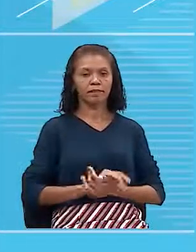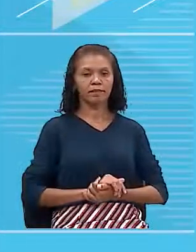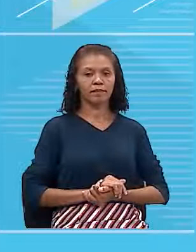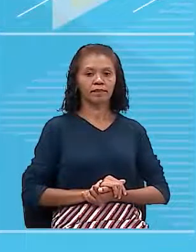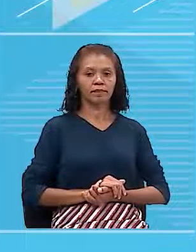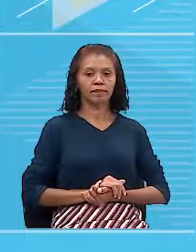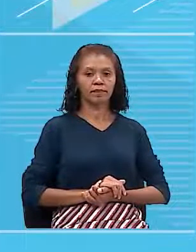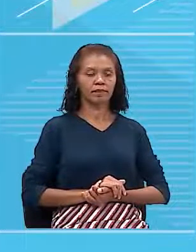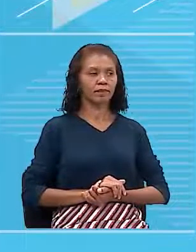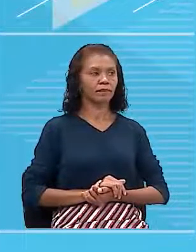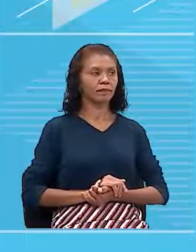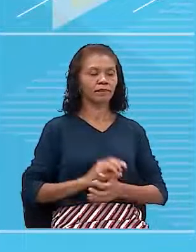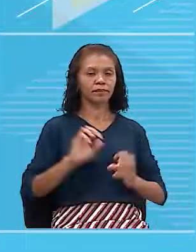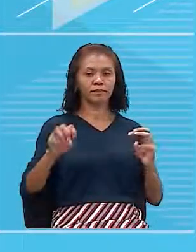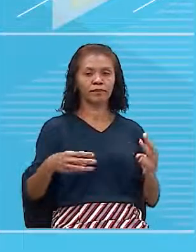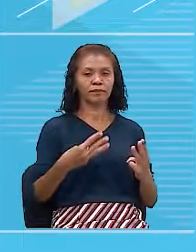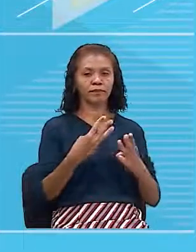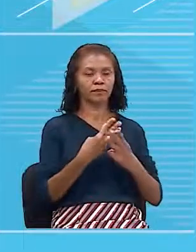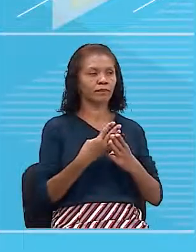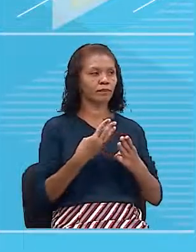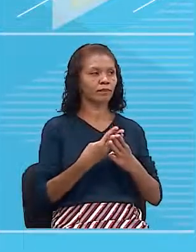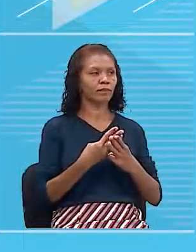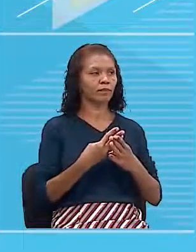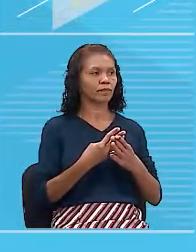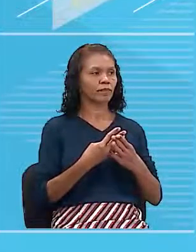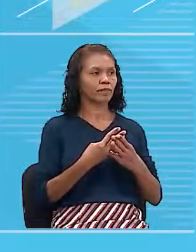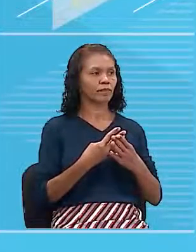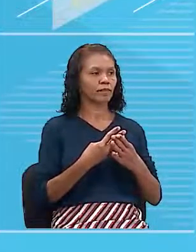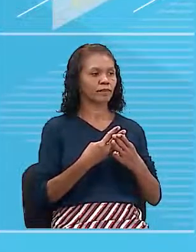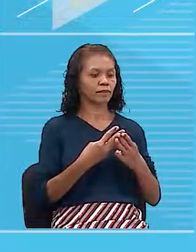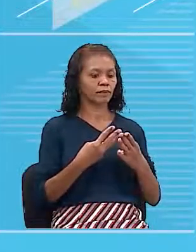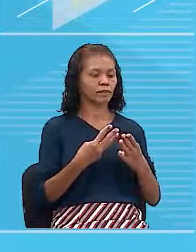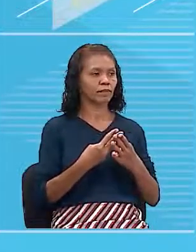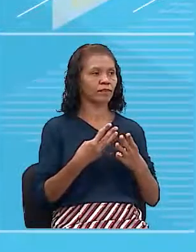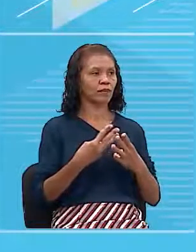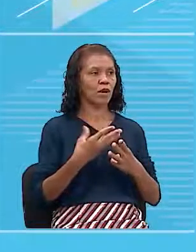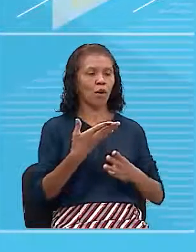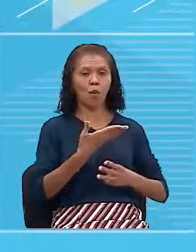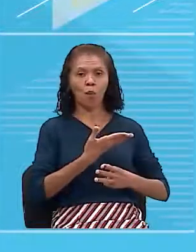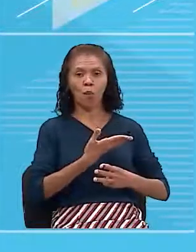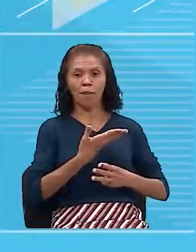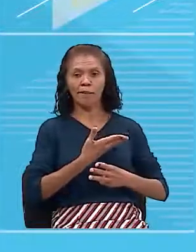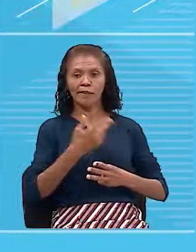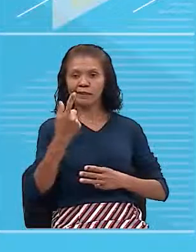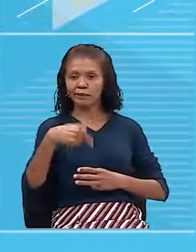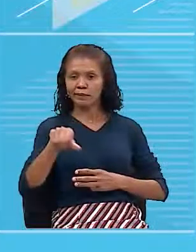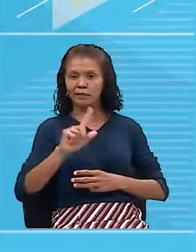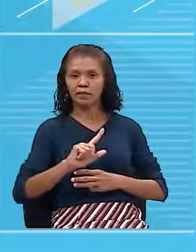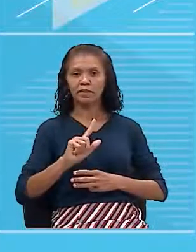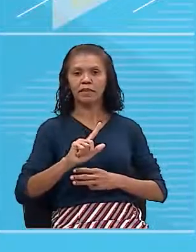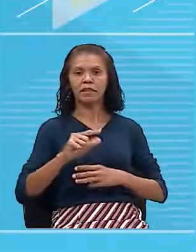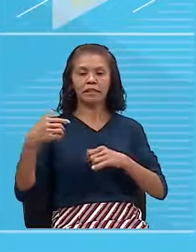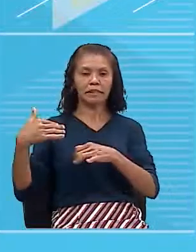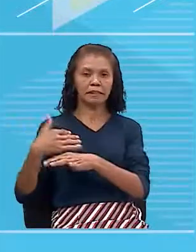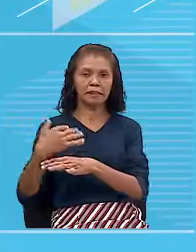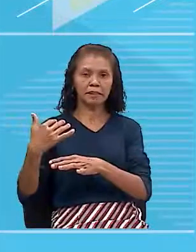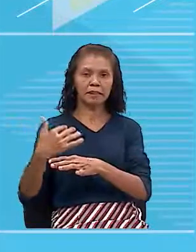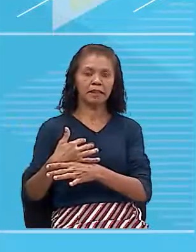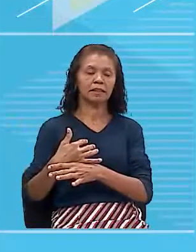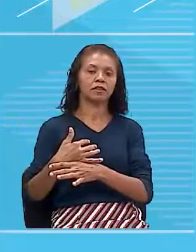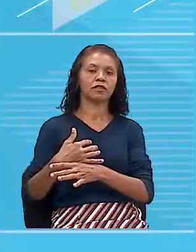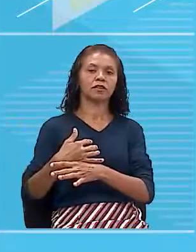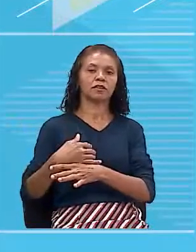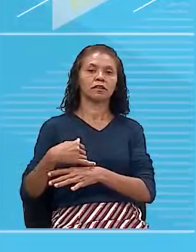Olá pessoal voltei O slide porque uma aluna que amiga de vocês ladisa ia de Isaías Coelho pediu